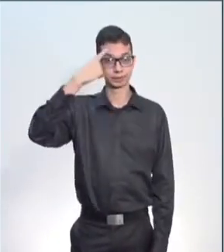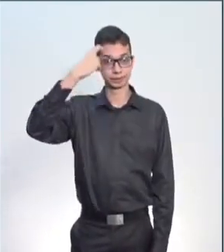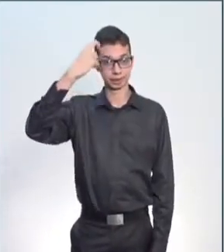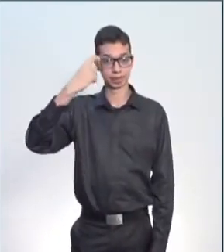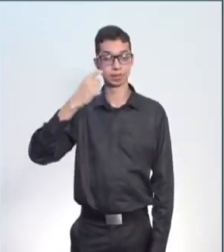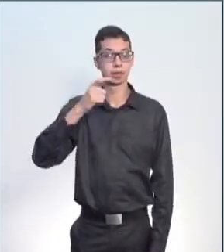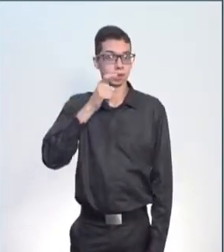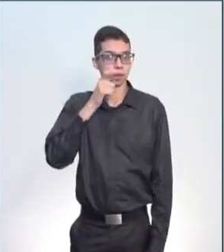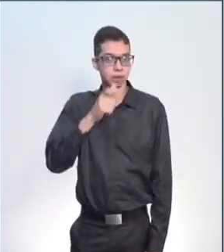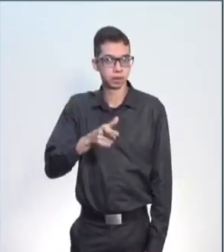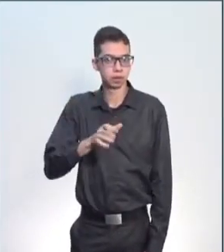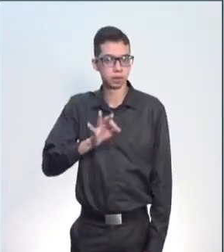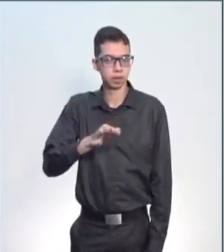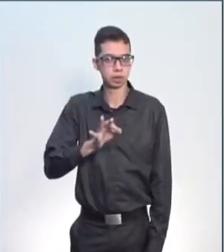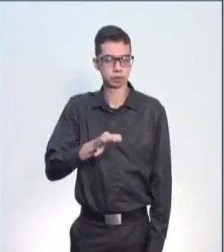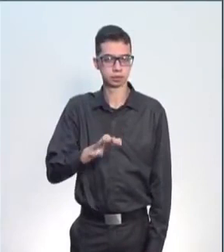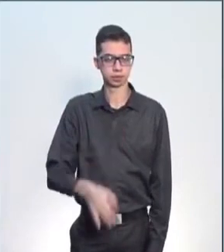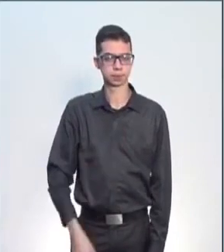interessante de que,